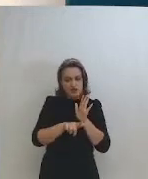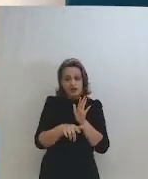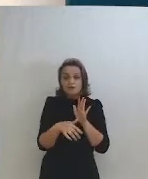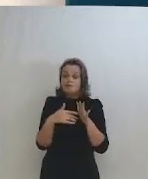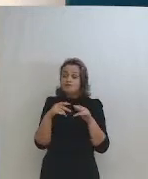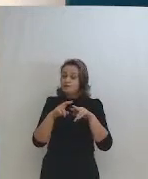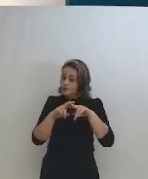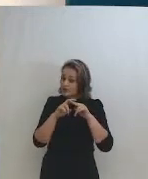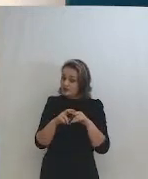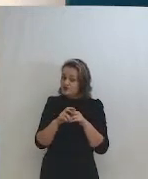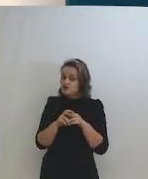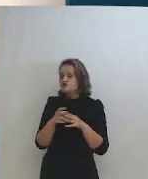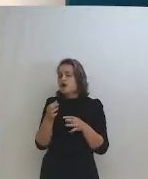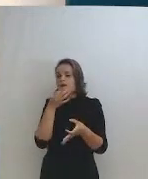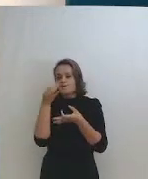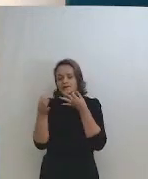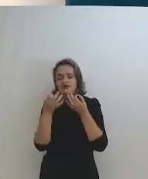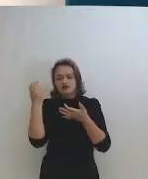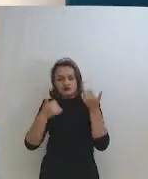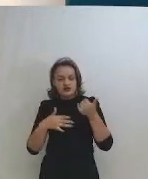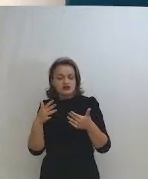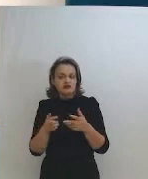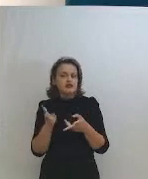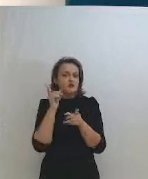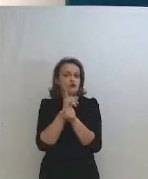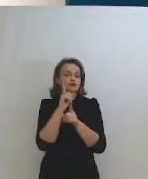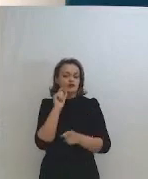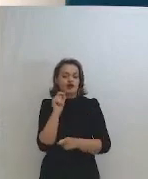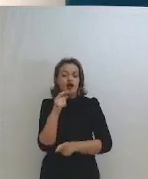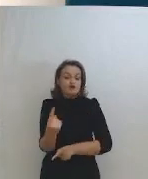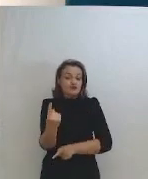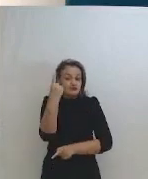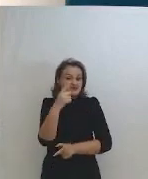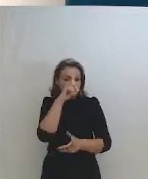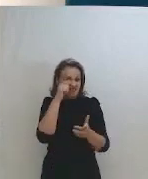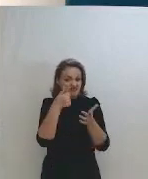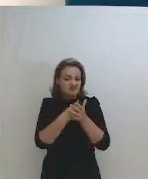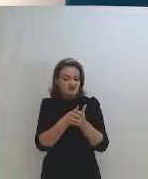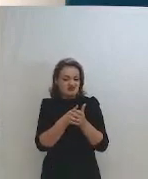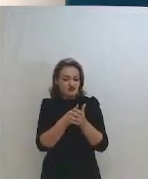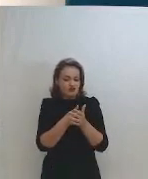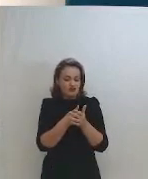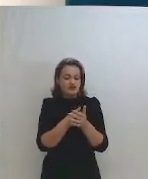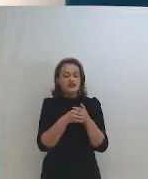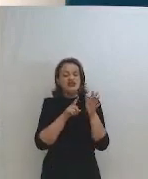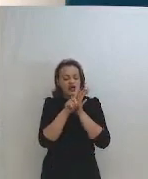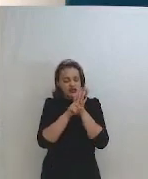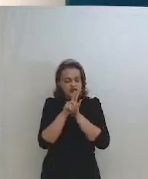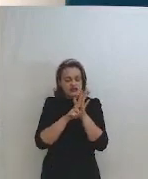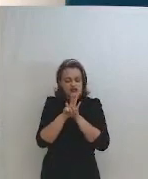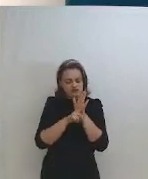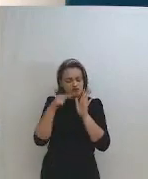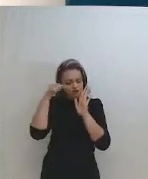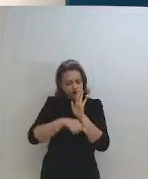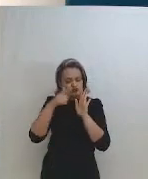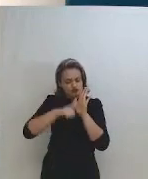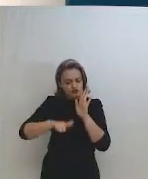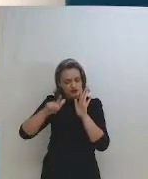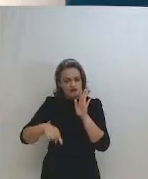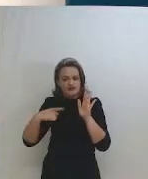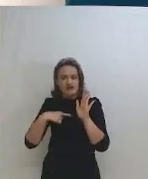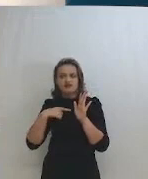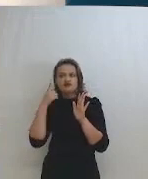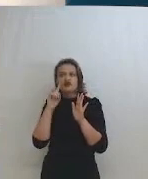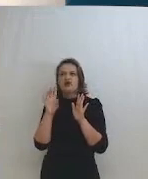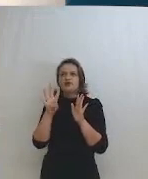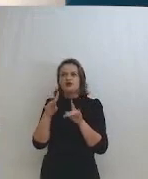argumento, verifica-se que a única decisão com status de revisão ocorrera no dia 4 de 9 de 2019, ou